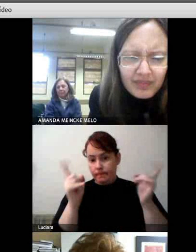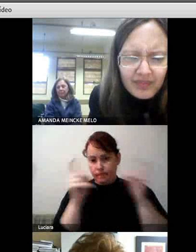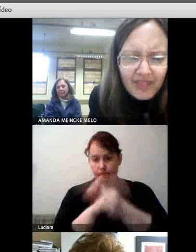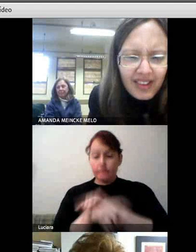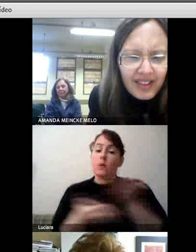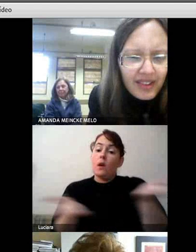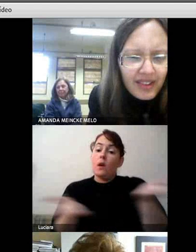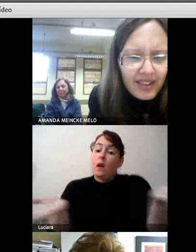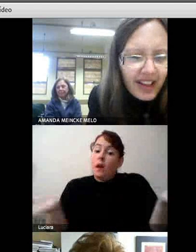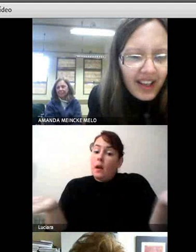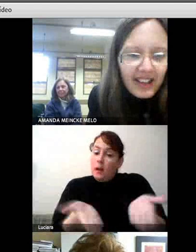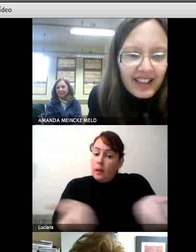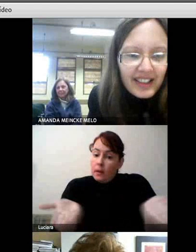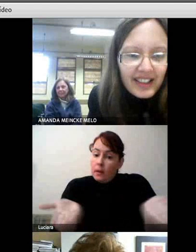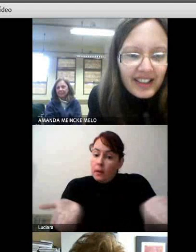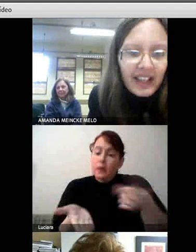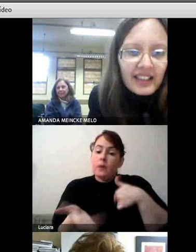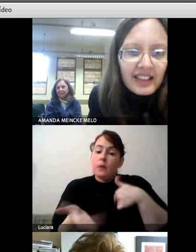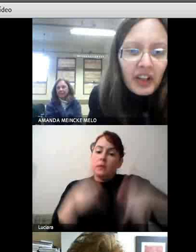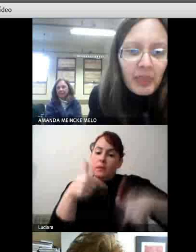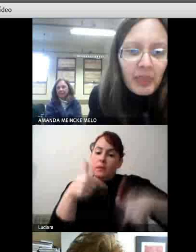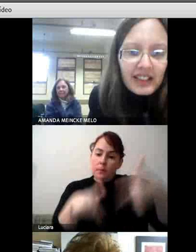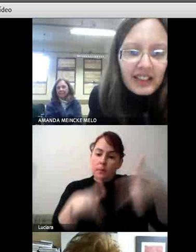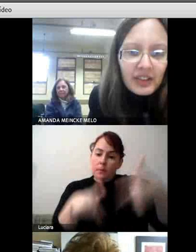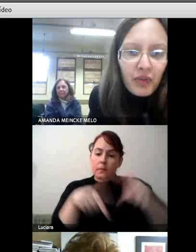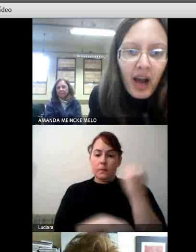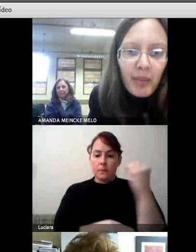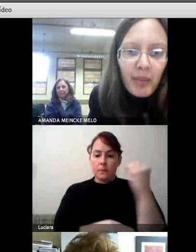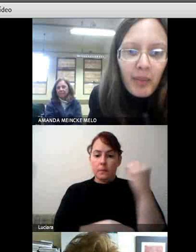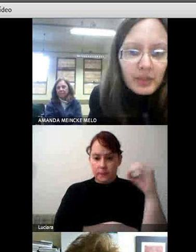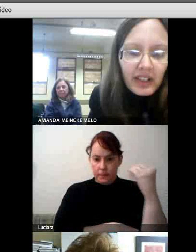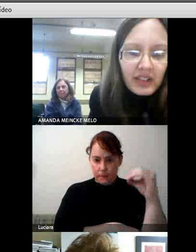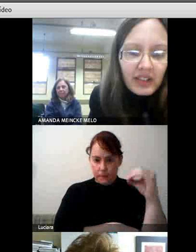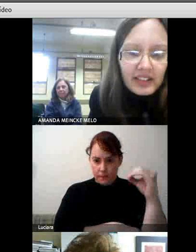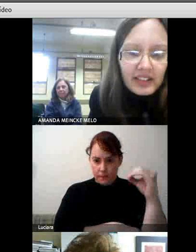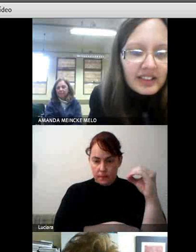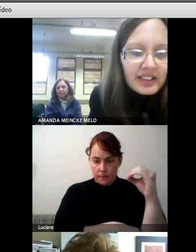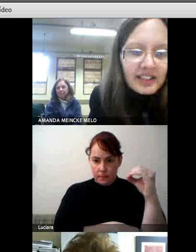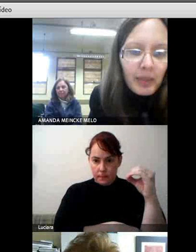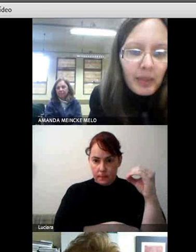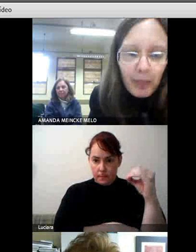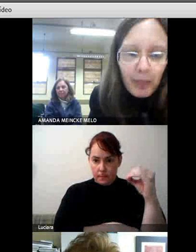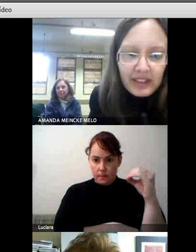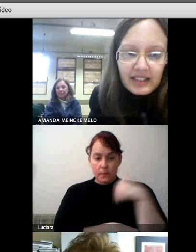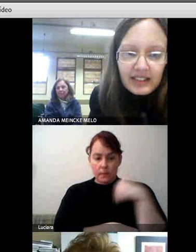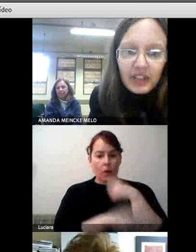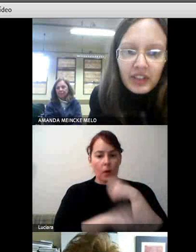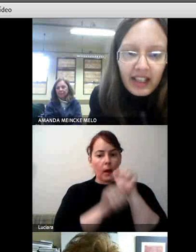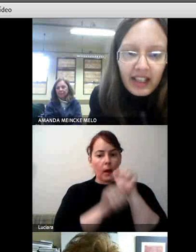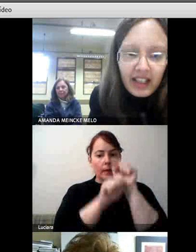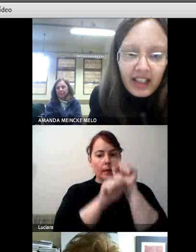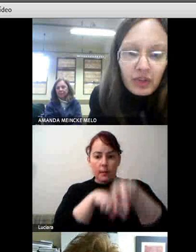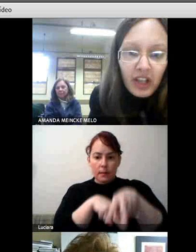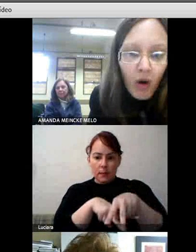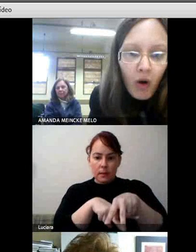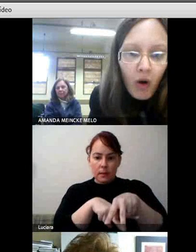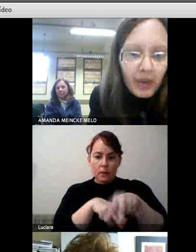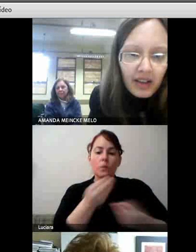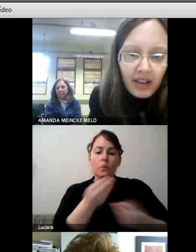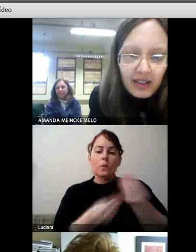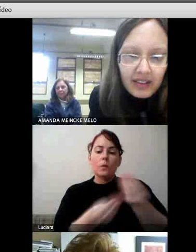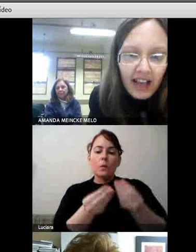engenharia elétrica da Unibampa. E estou analisando a implantação de ferramentas para educação à distância para capacitação técnica de mão de